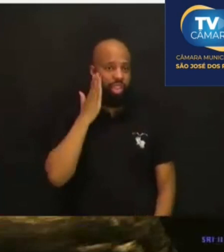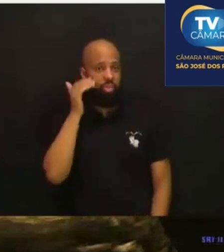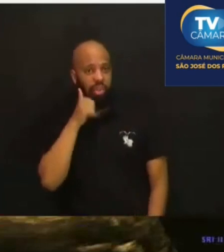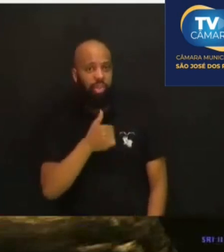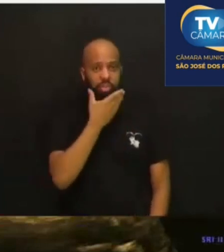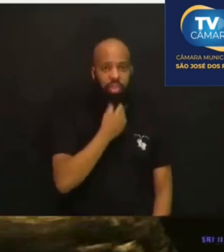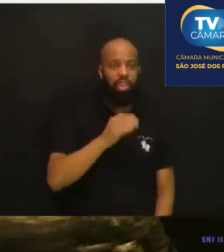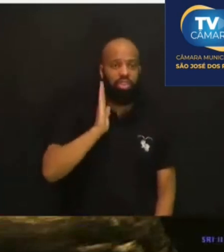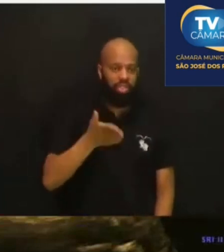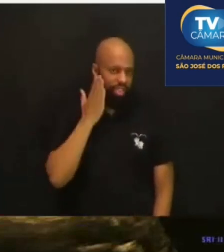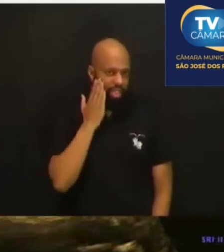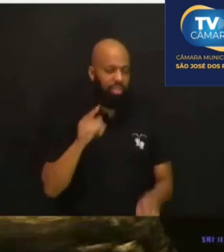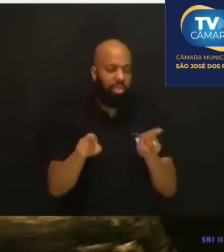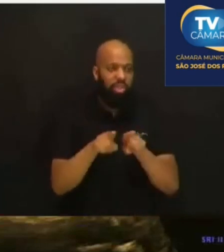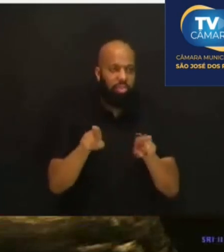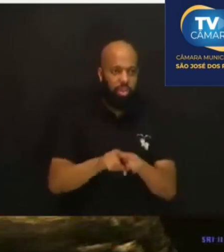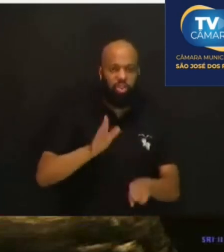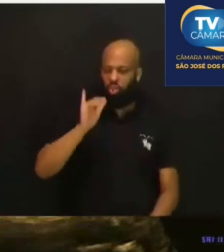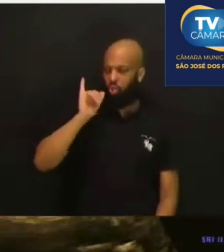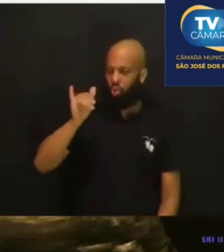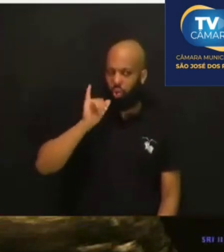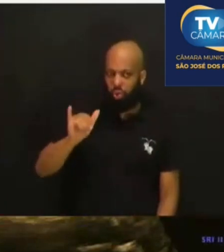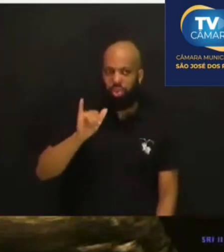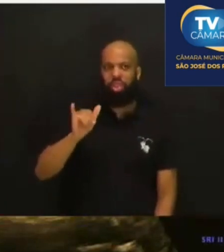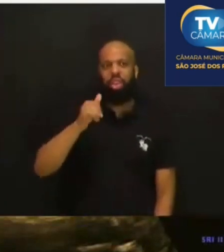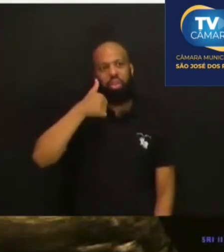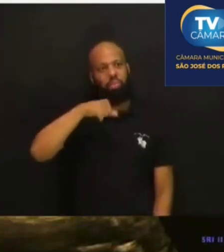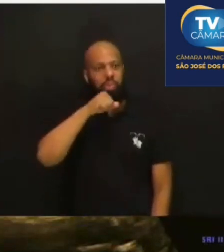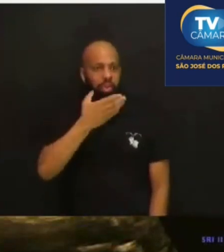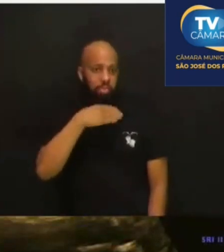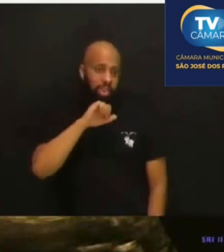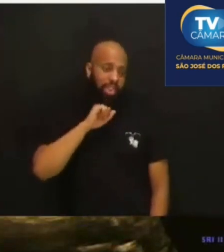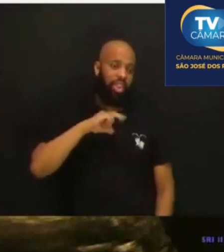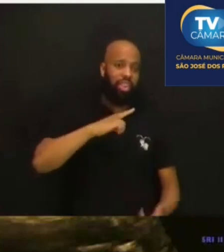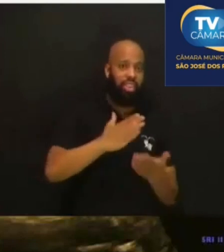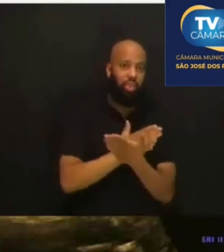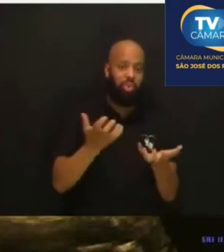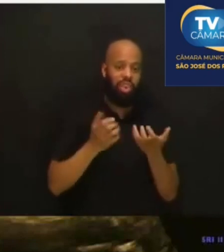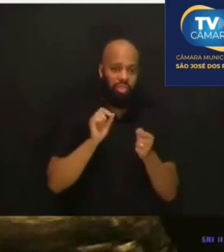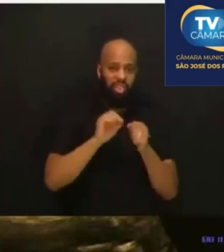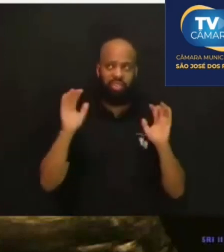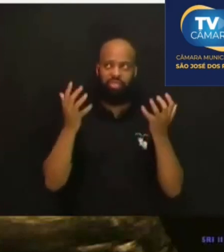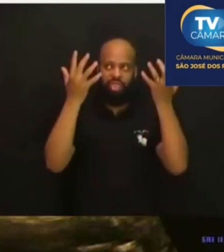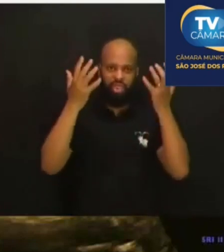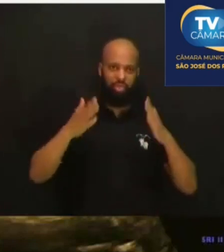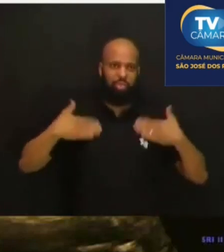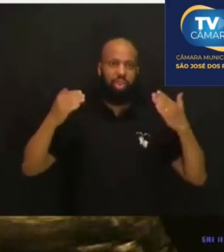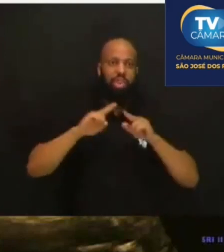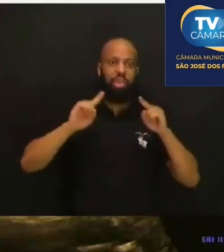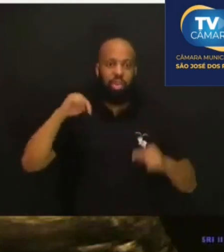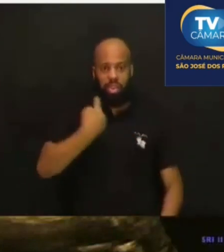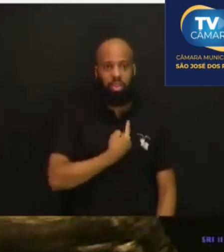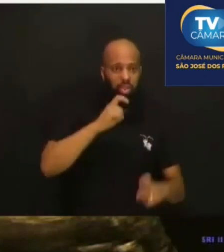já contado para os pais, né? Às vezes não contado, porque os pais querem fazer chá de revelação hoje em dia, mas nós, enquanto médicos, já